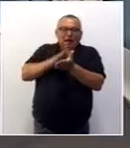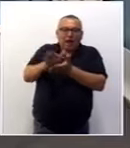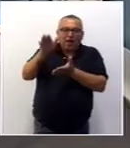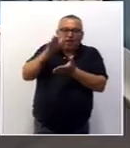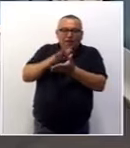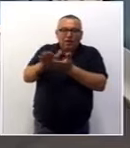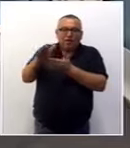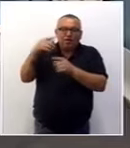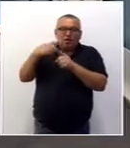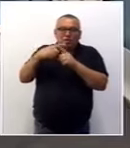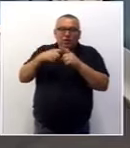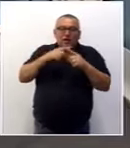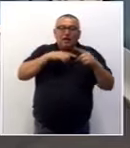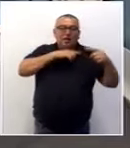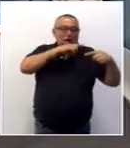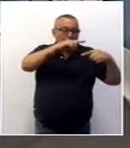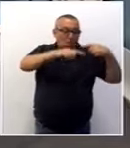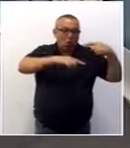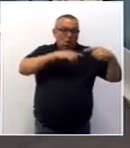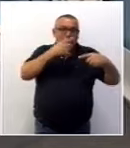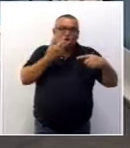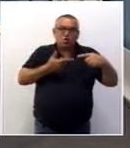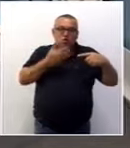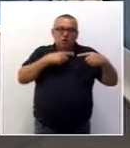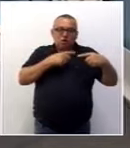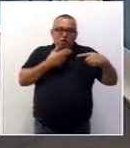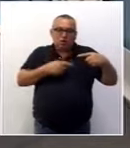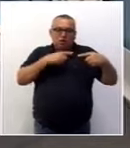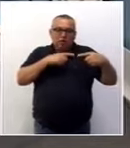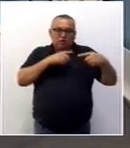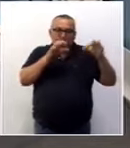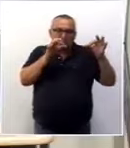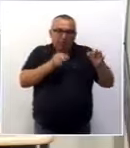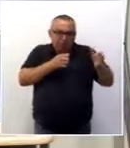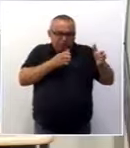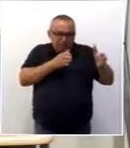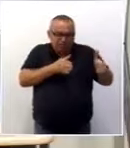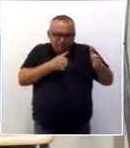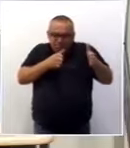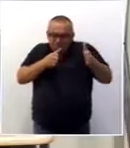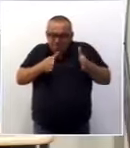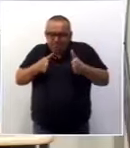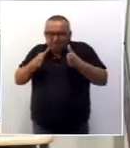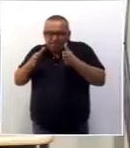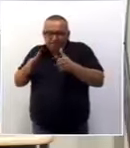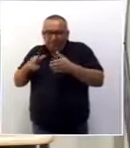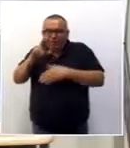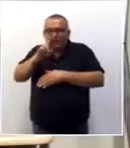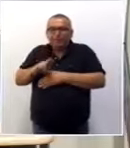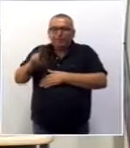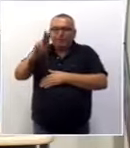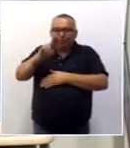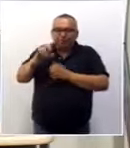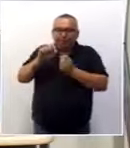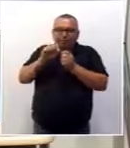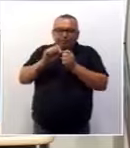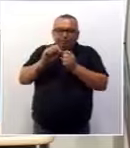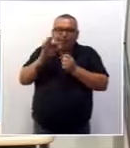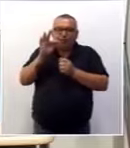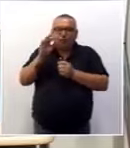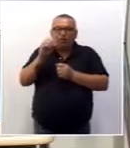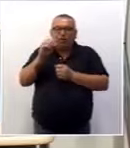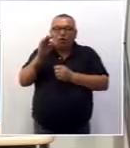cada rolo de tinta de uma cor e tinha que estar alinhado, né? E eles utilizaram as técnicas de fotogrametria para fazer